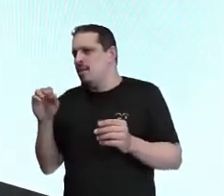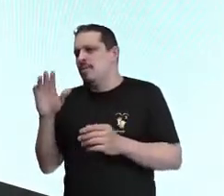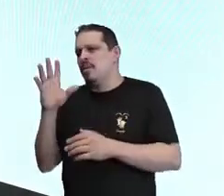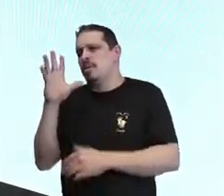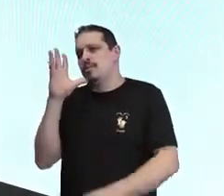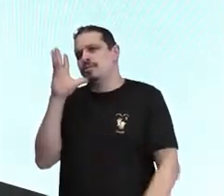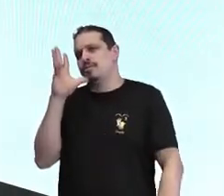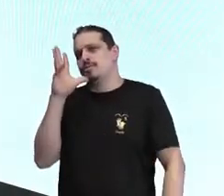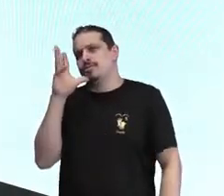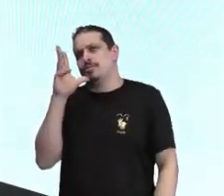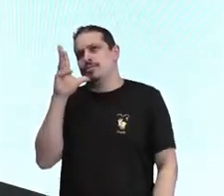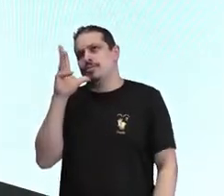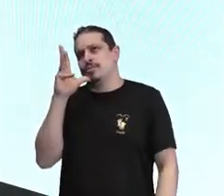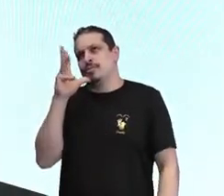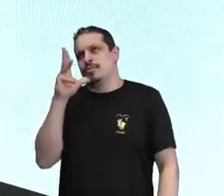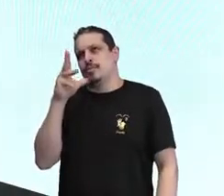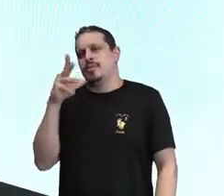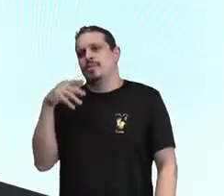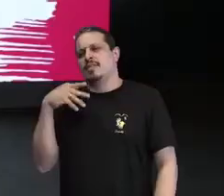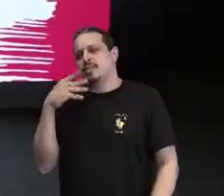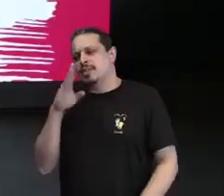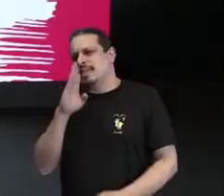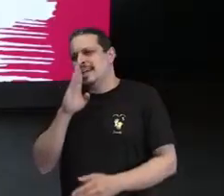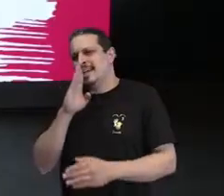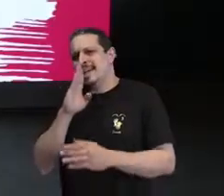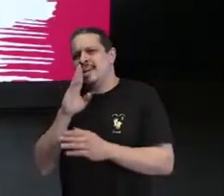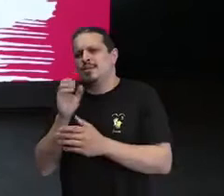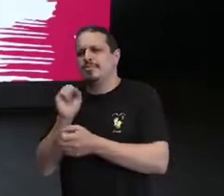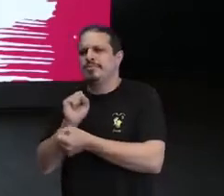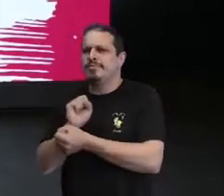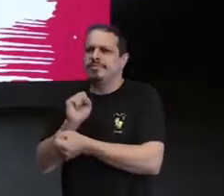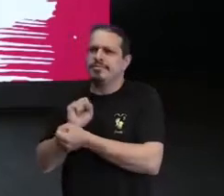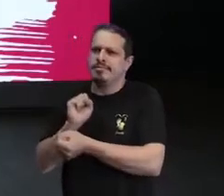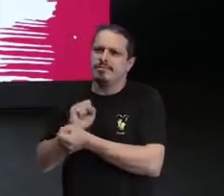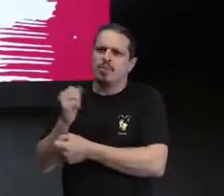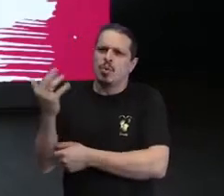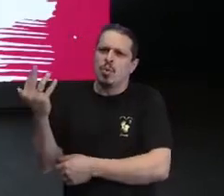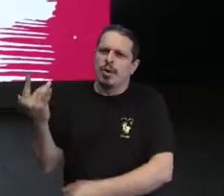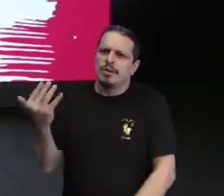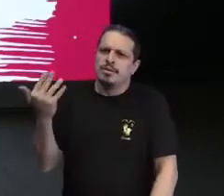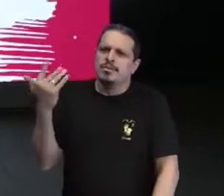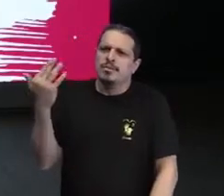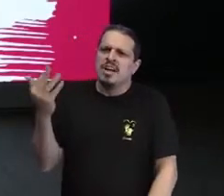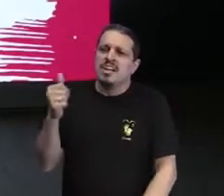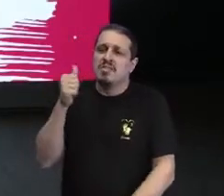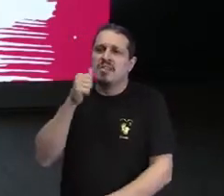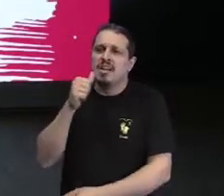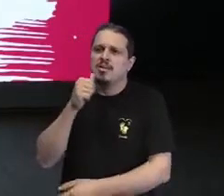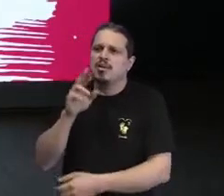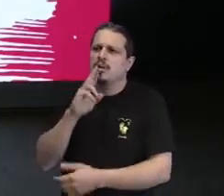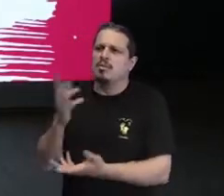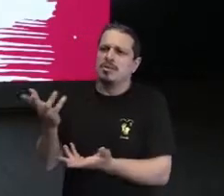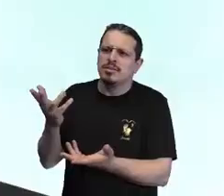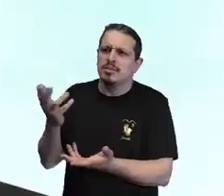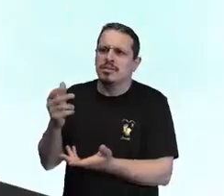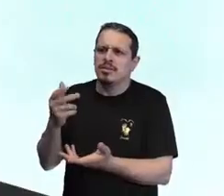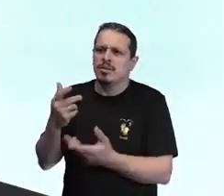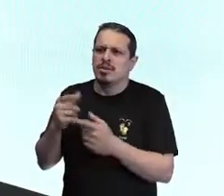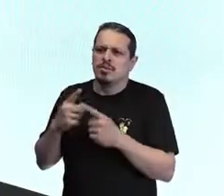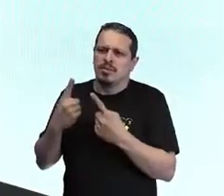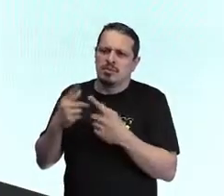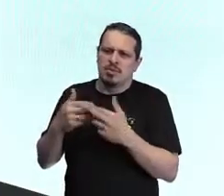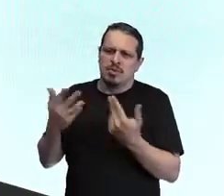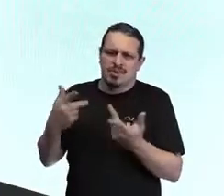lado da linha, naquele silêncio constrangedor, em que eu sabia que tinha alguma coisa muito errada acontecendo, mas eu não sabia o